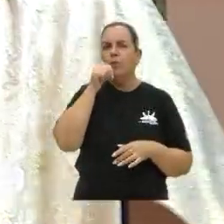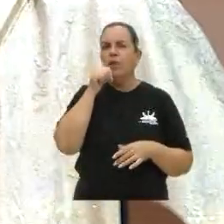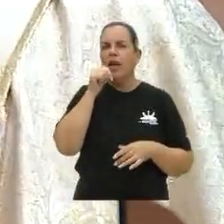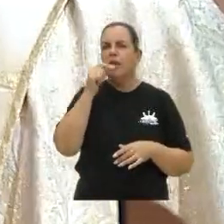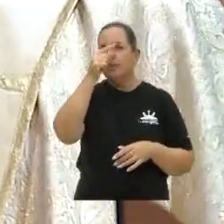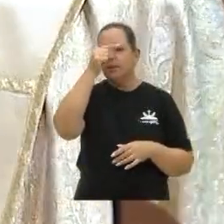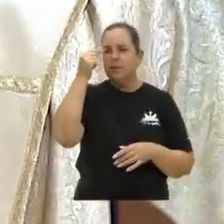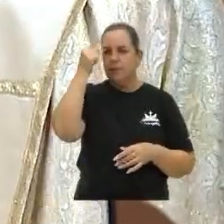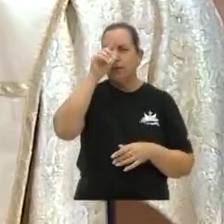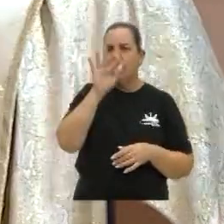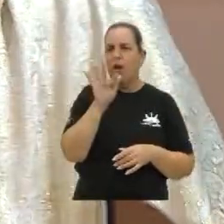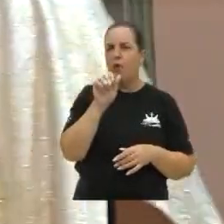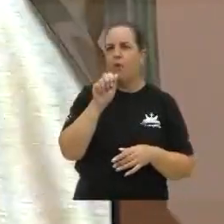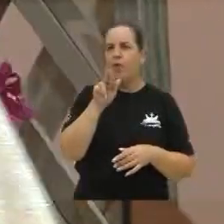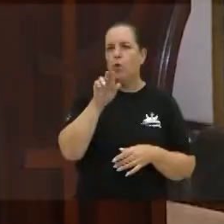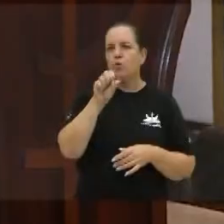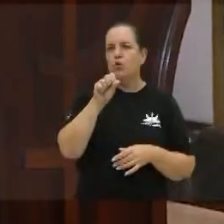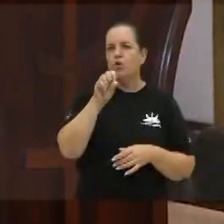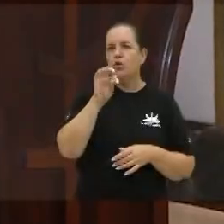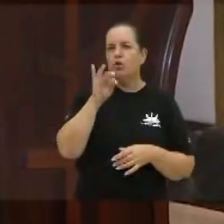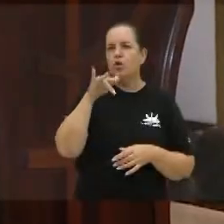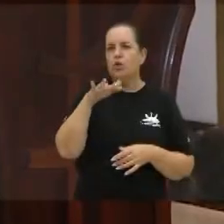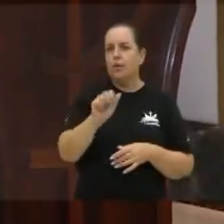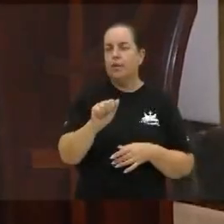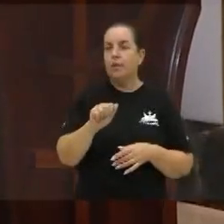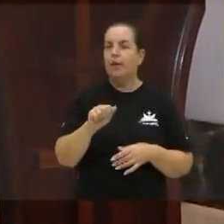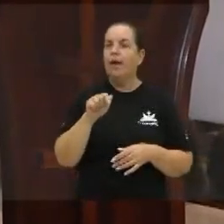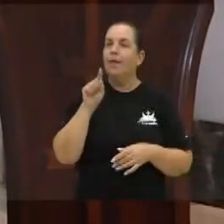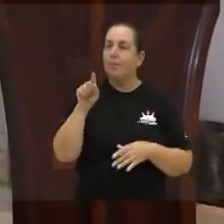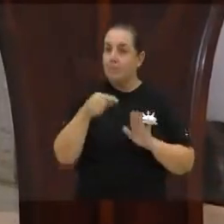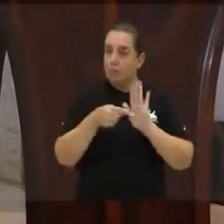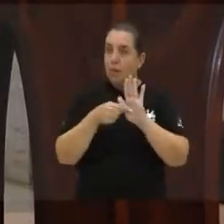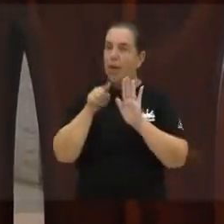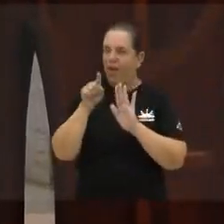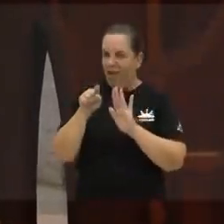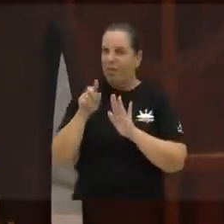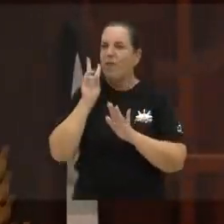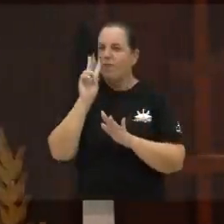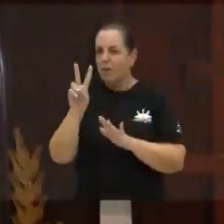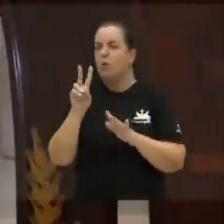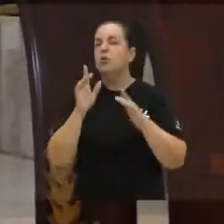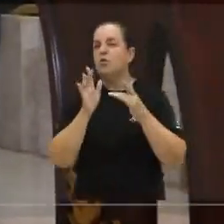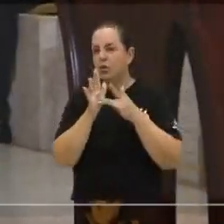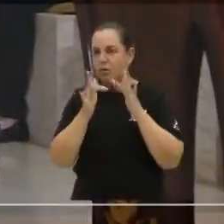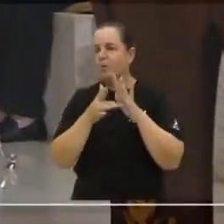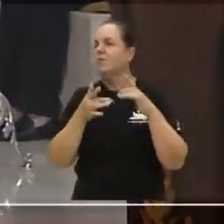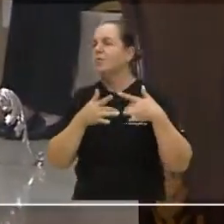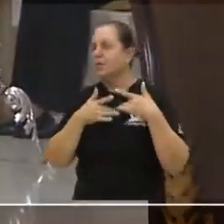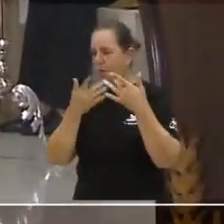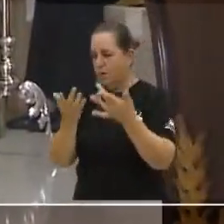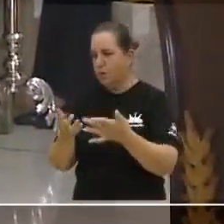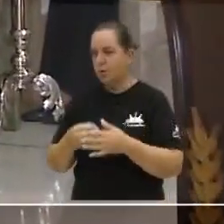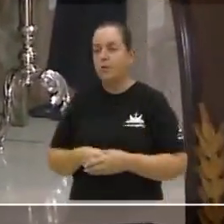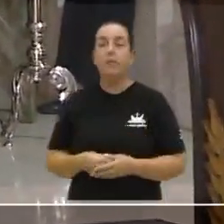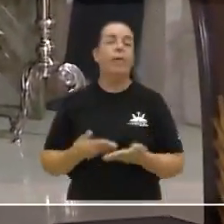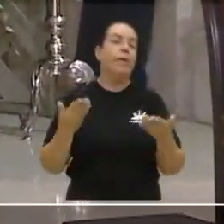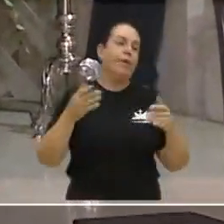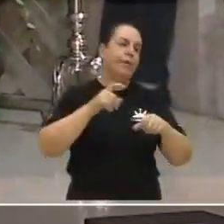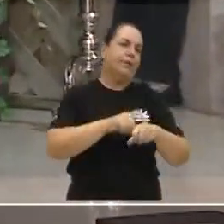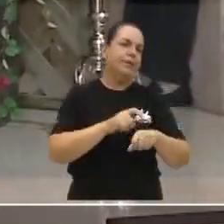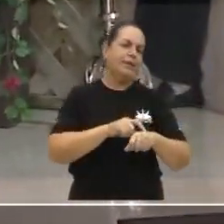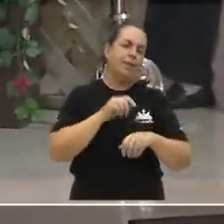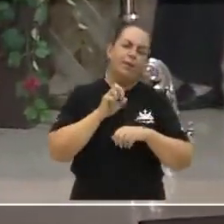o ressuscitado. E mais do que nunca neste tempo de pandemia, ah, meus